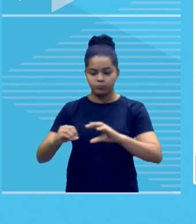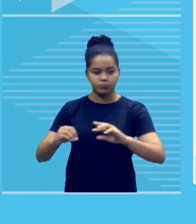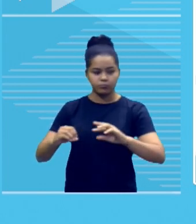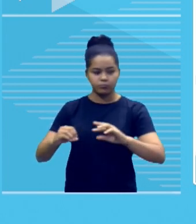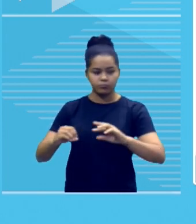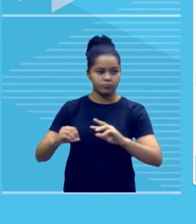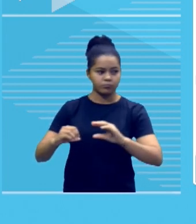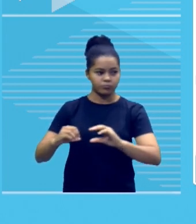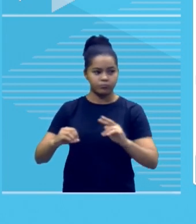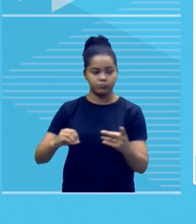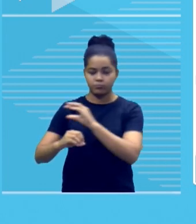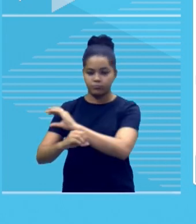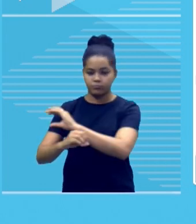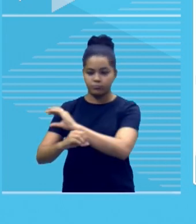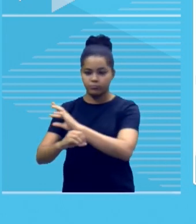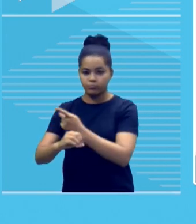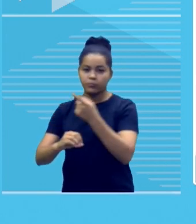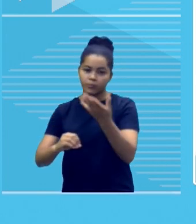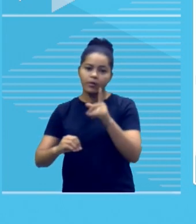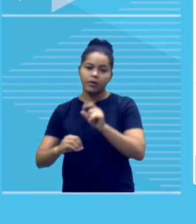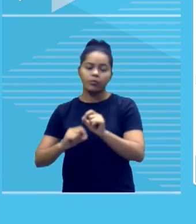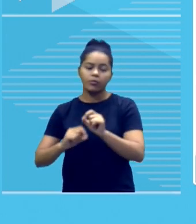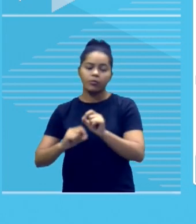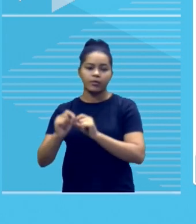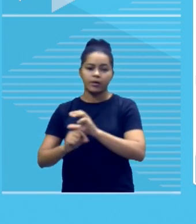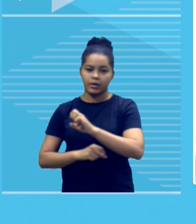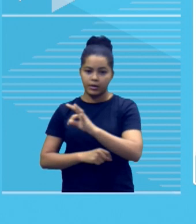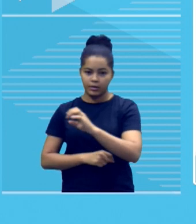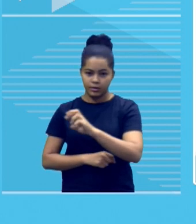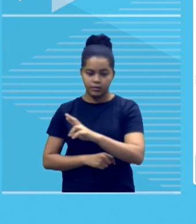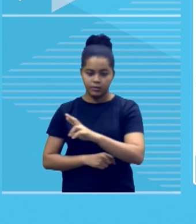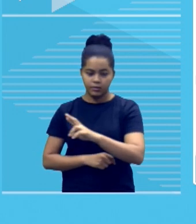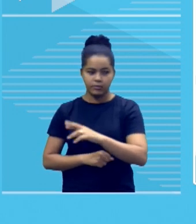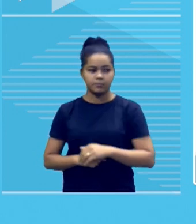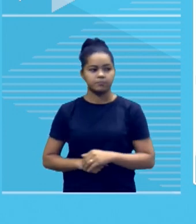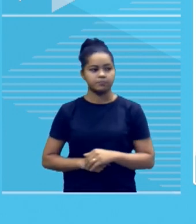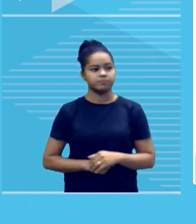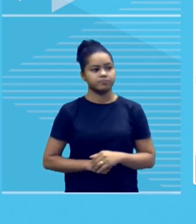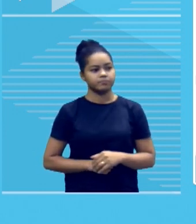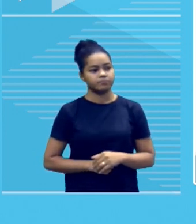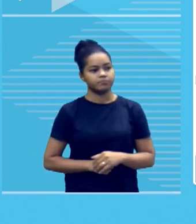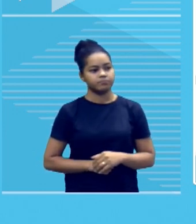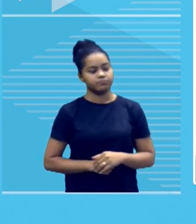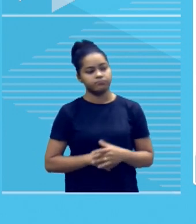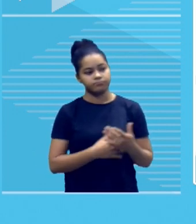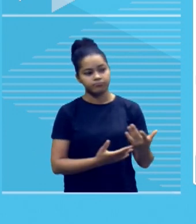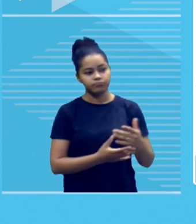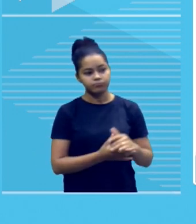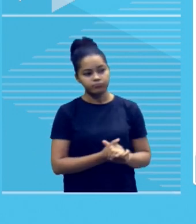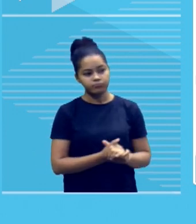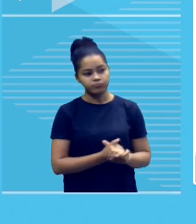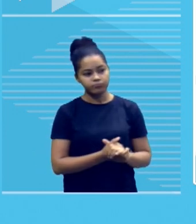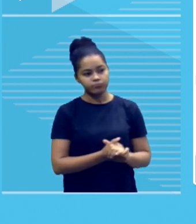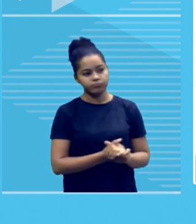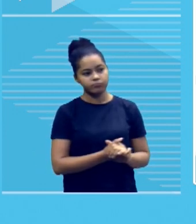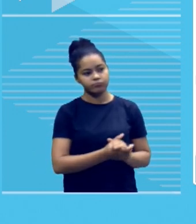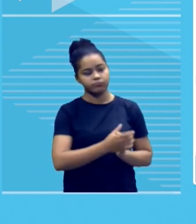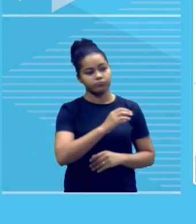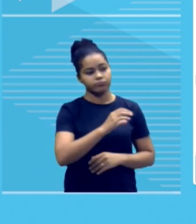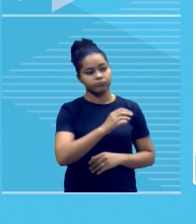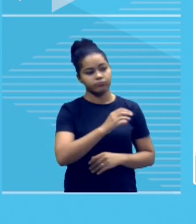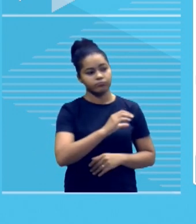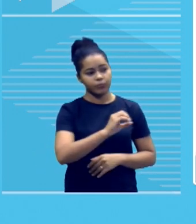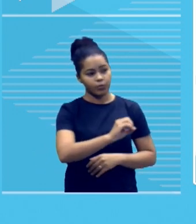um álcool não pode ser metameria porque o álcool não é até o átomo não está entre carbono oxigênio para ser